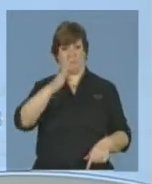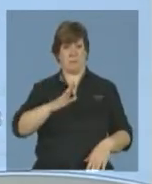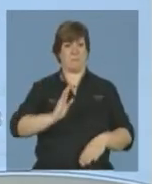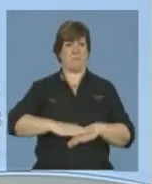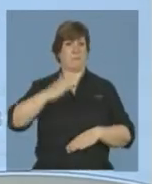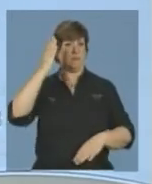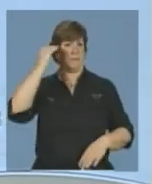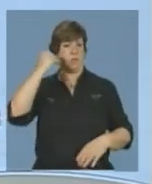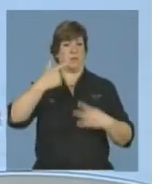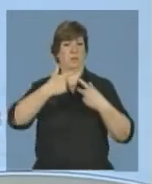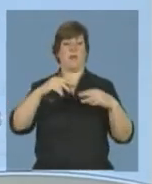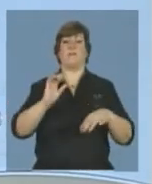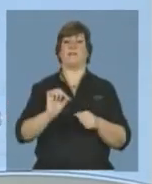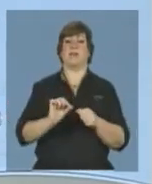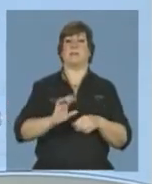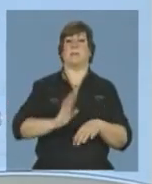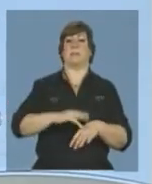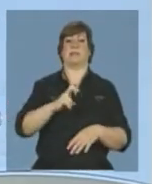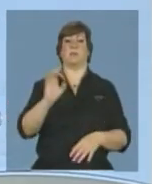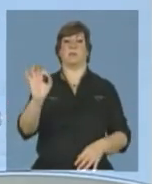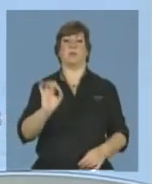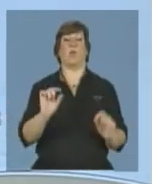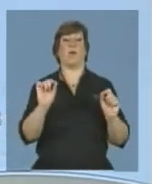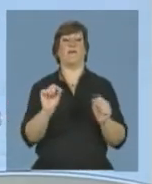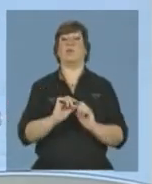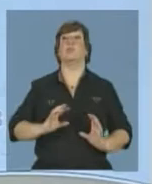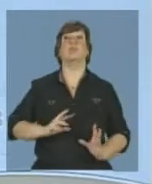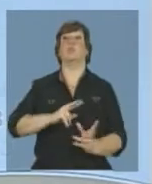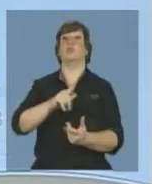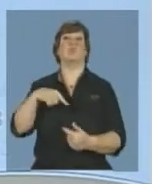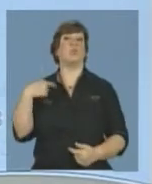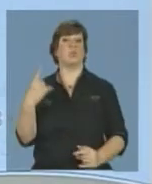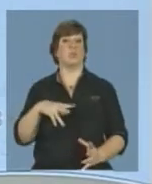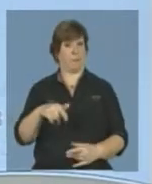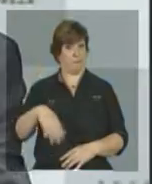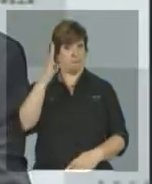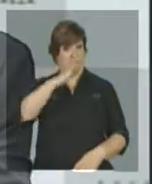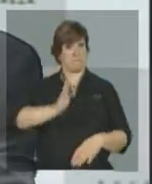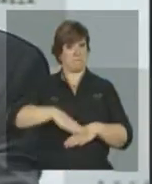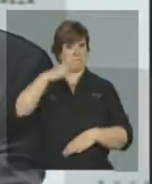de 5% do que é feito no planeta inteiro. Né?